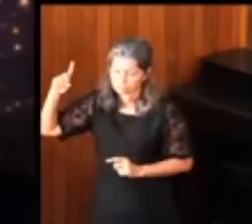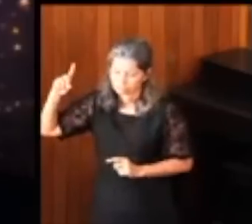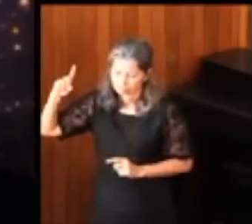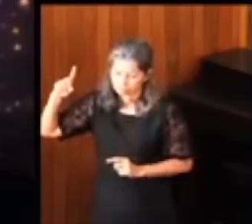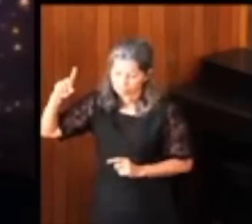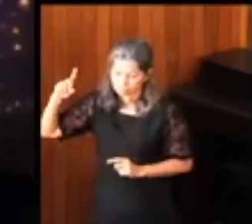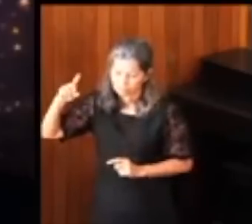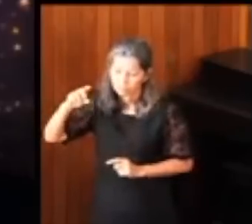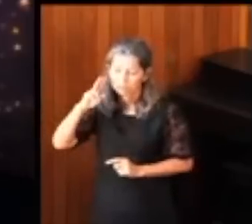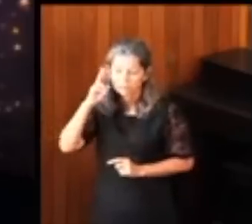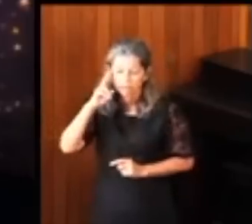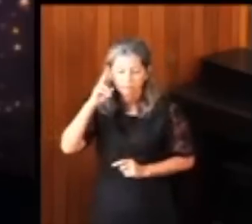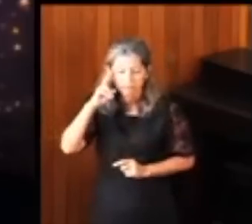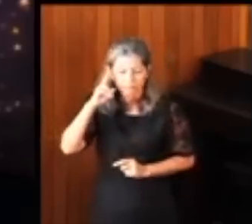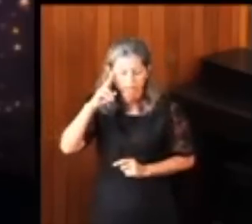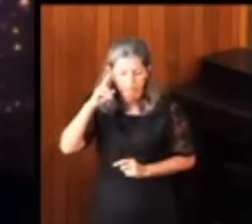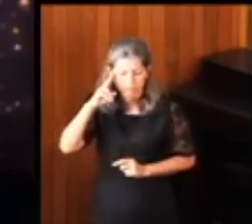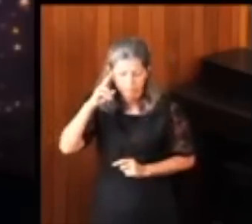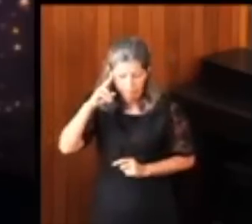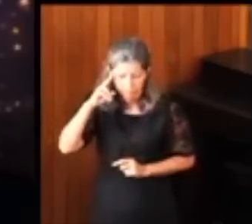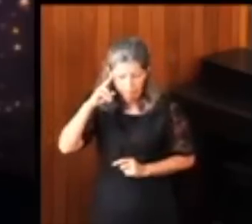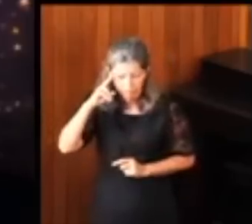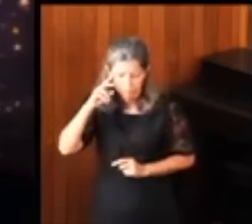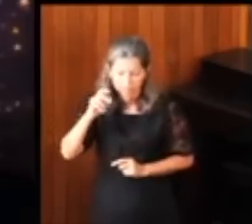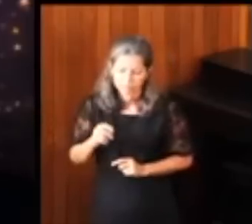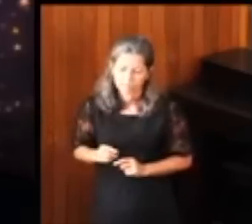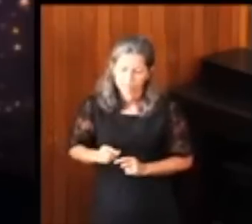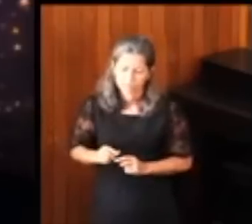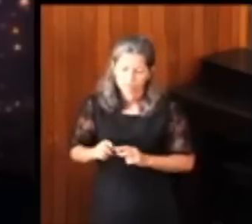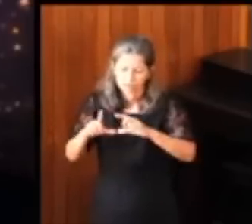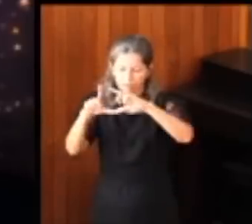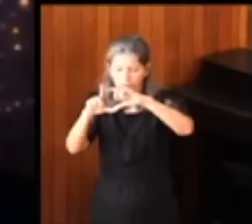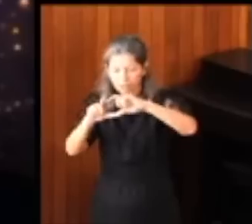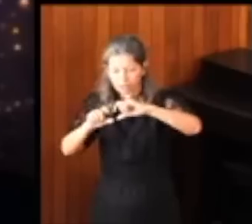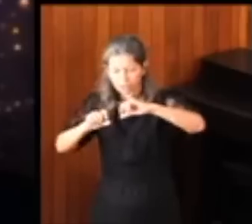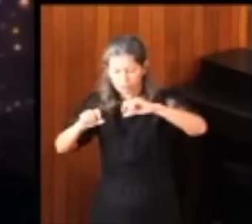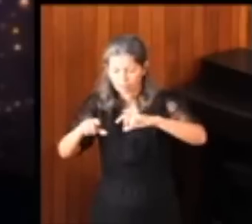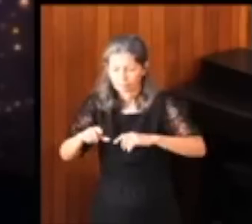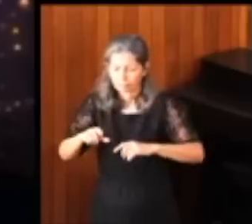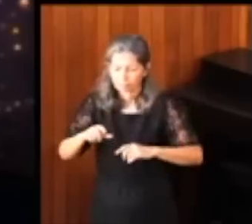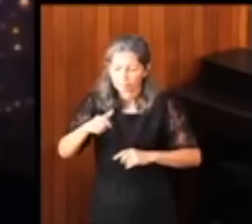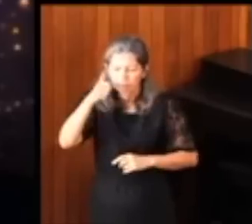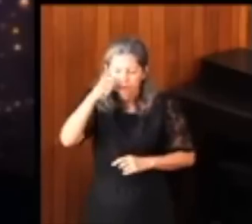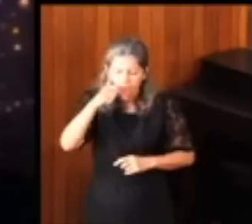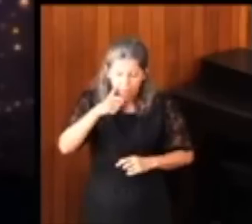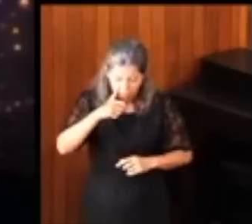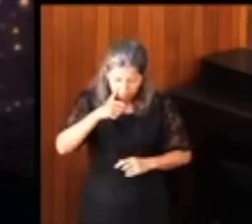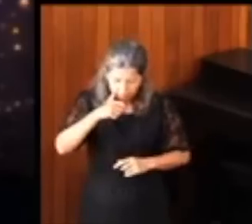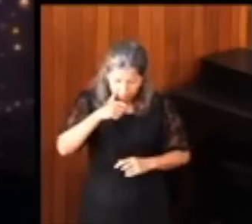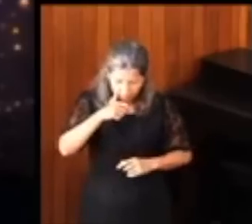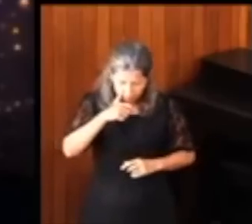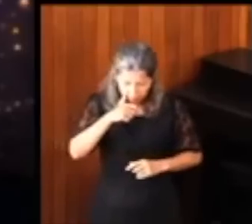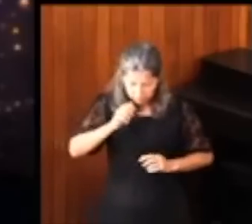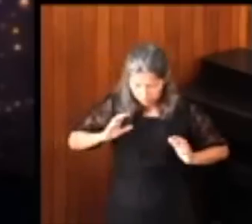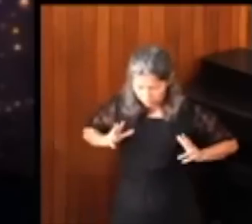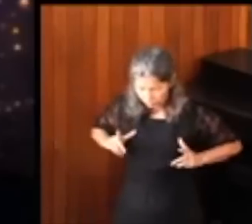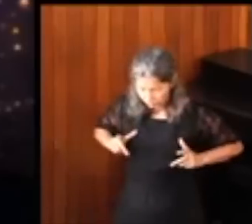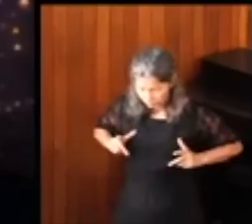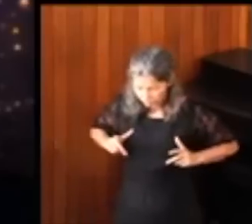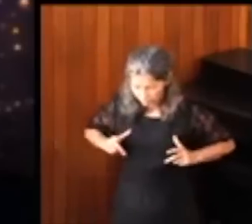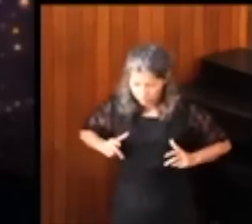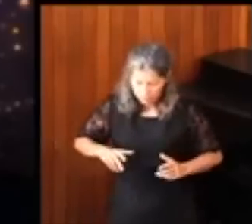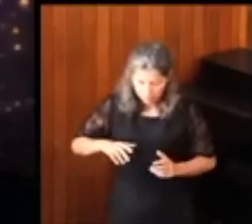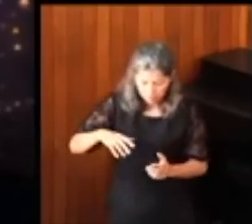a lua reflete o sol, talvez possa ser o sistema do Antigo Testamento, né, do santuário, que refletia a obra de